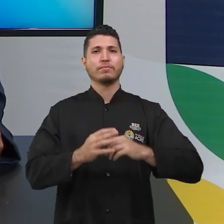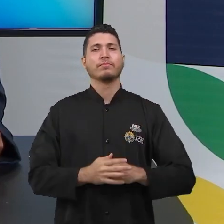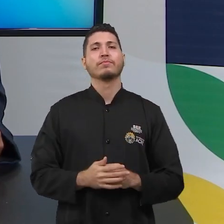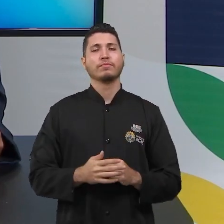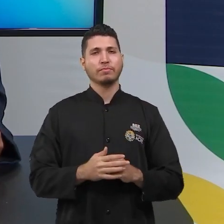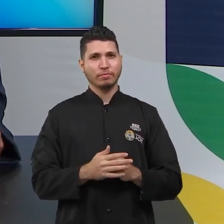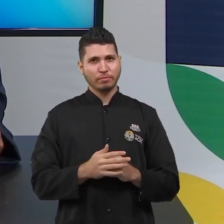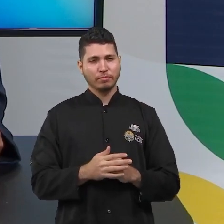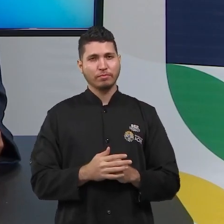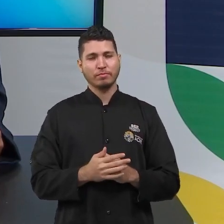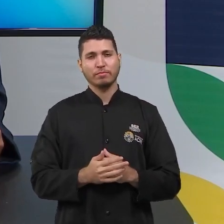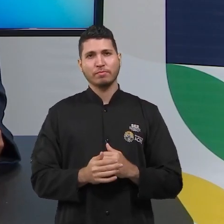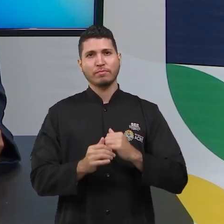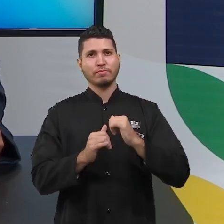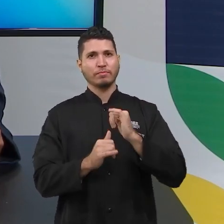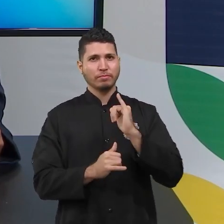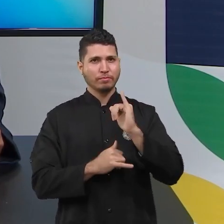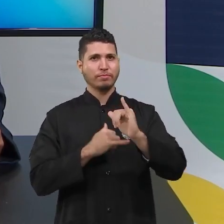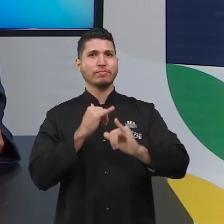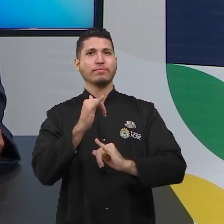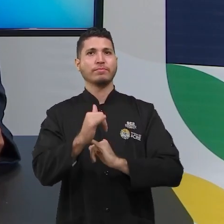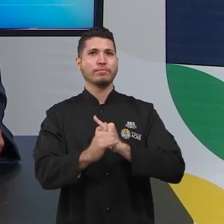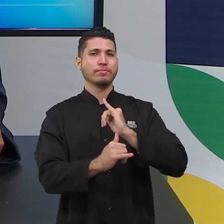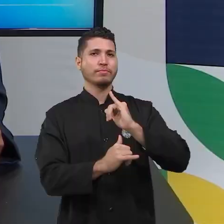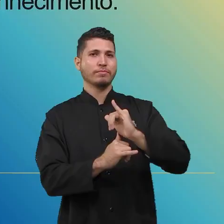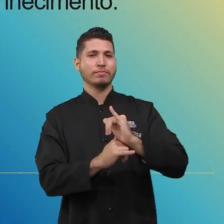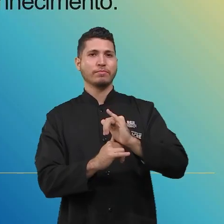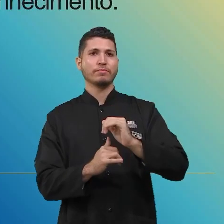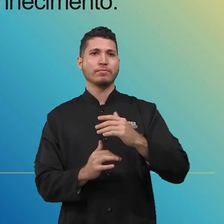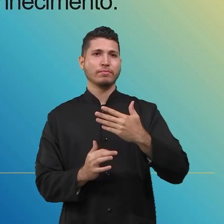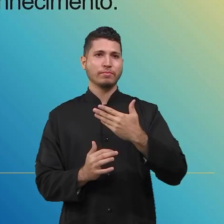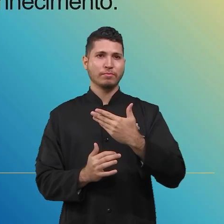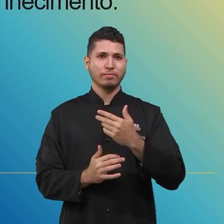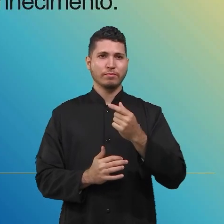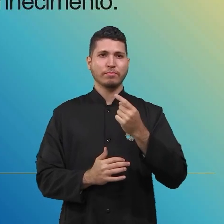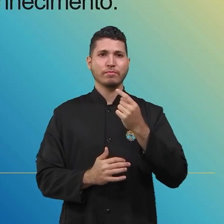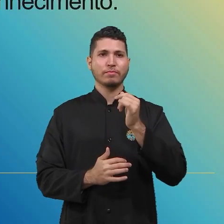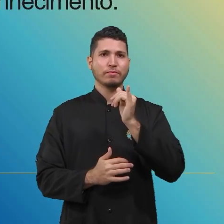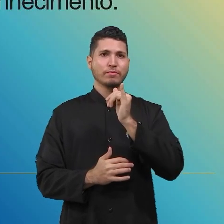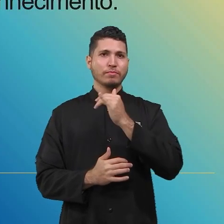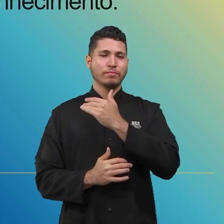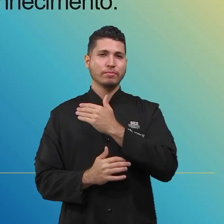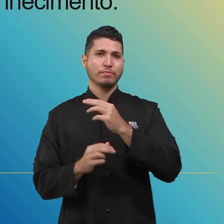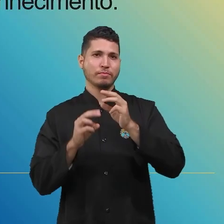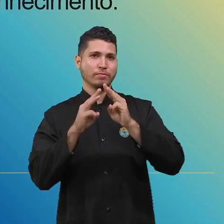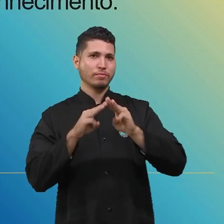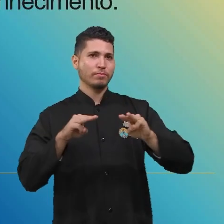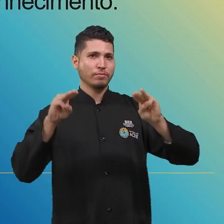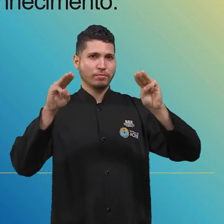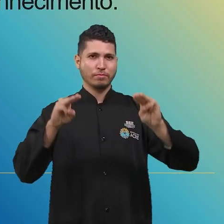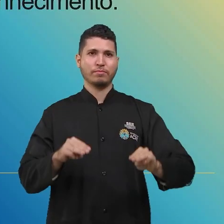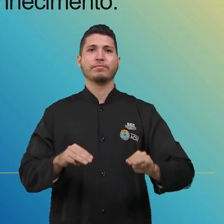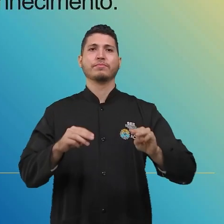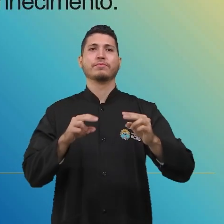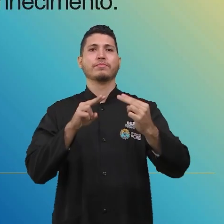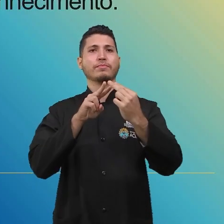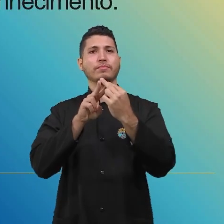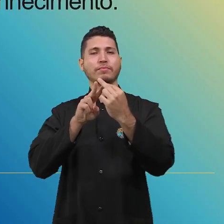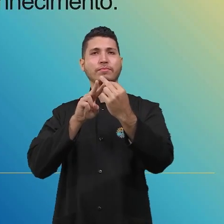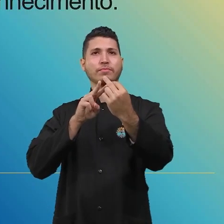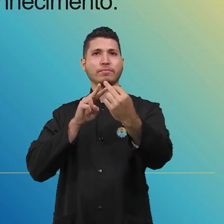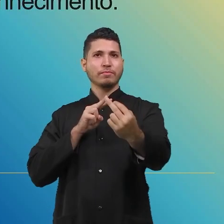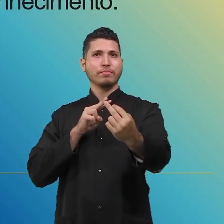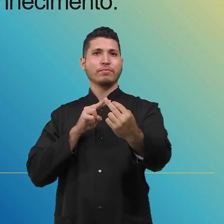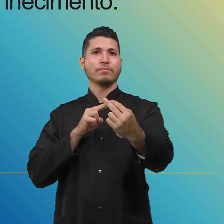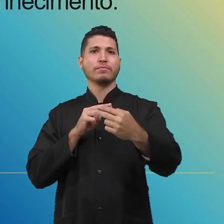Você consegue fazer isso e é de uma forma muito rica. Quer ver? Olha aí. Os museus virtuais, como eu falei,